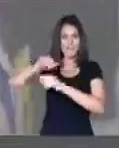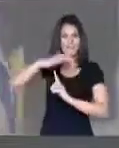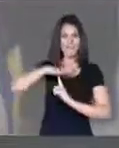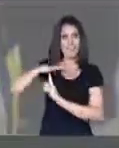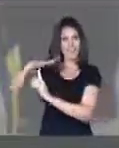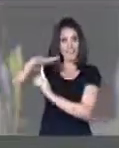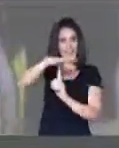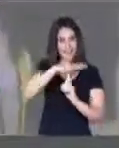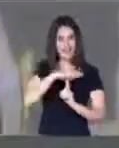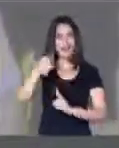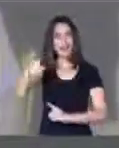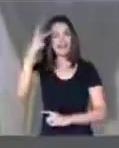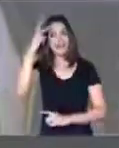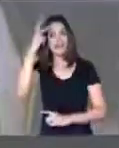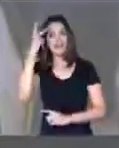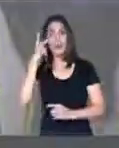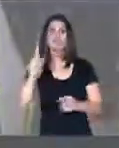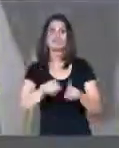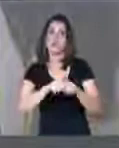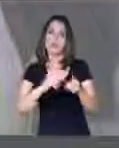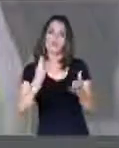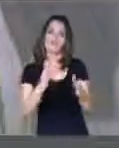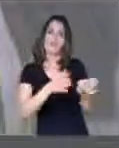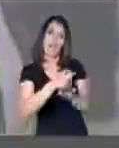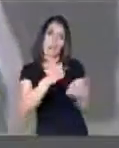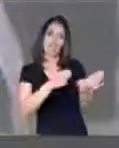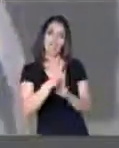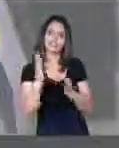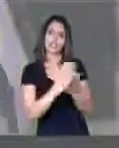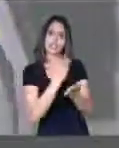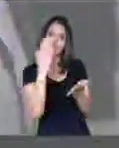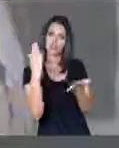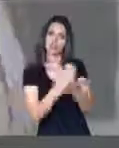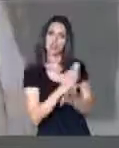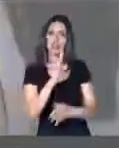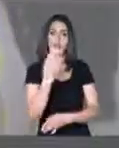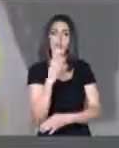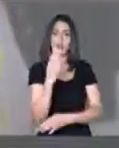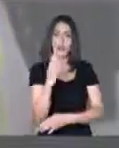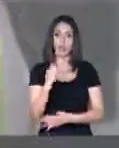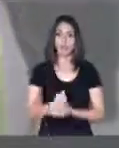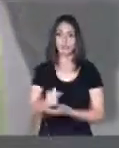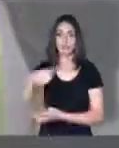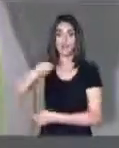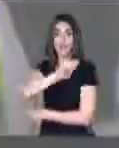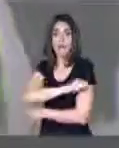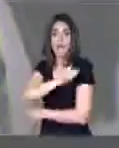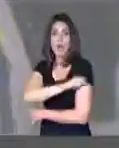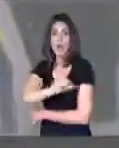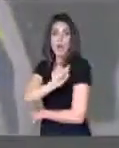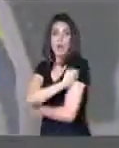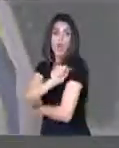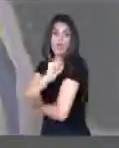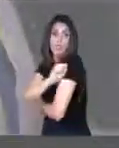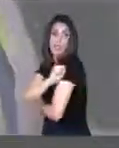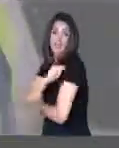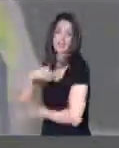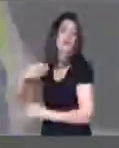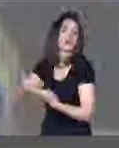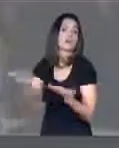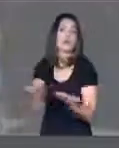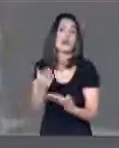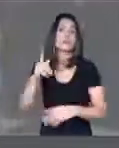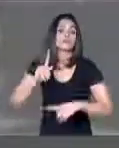em São Paulo ele mandou retirar cartilhas de biologia dos estudantes do oitavo ano, que até hoje estão sem material escolar em